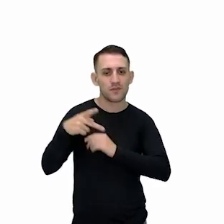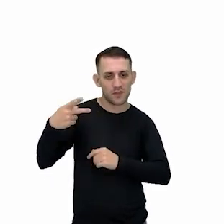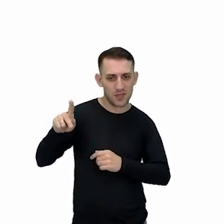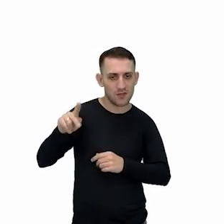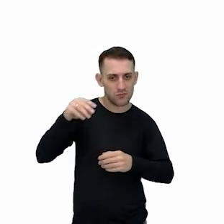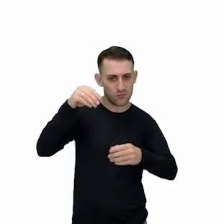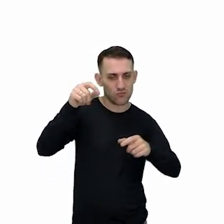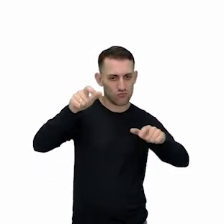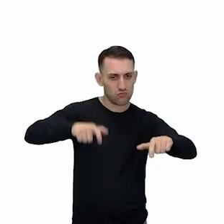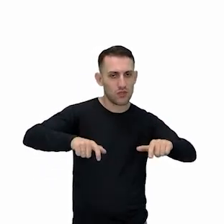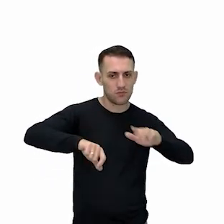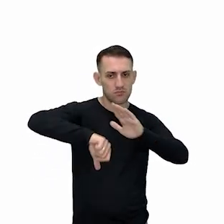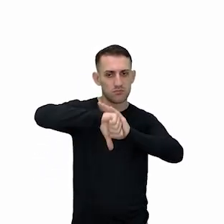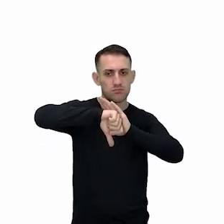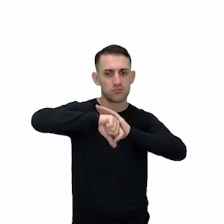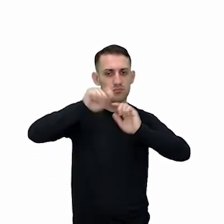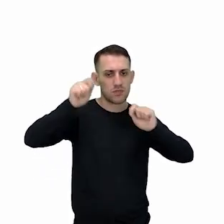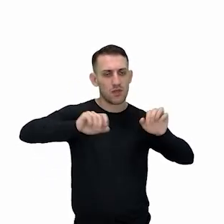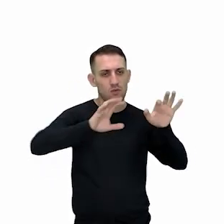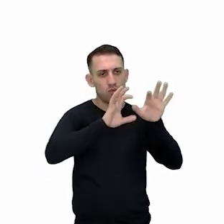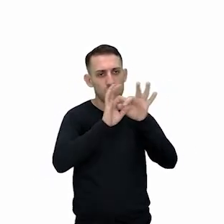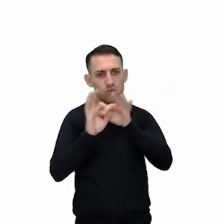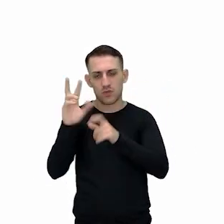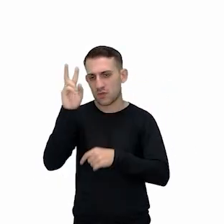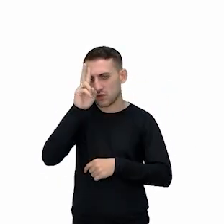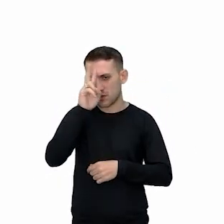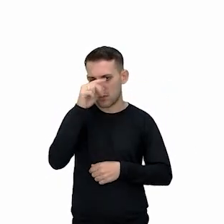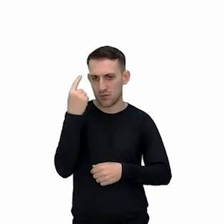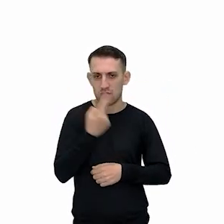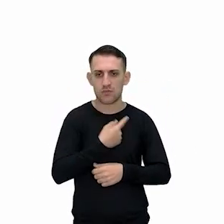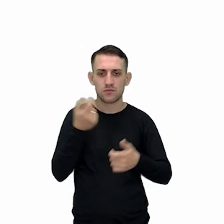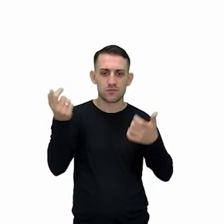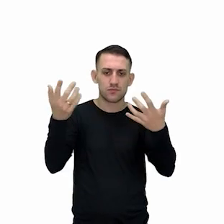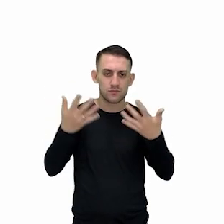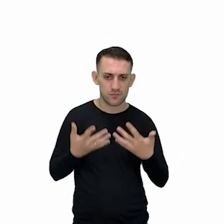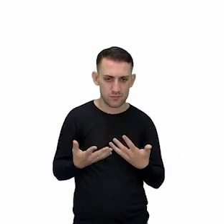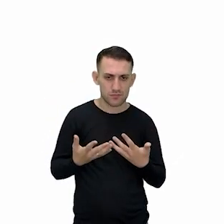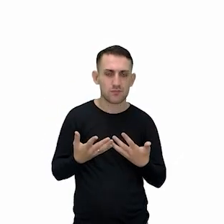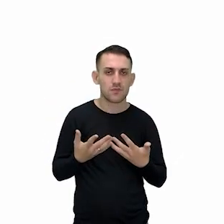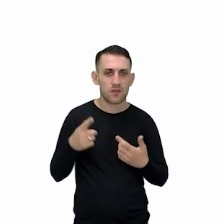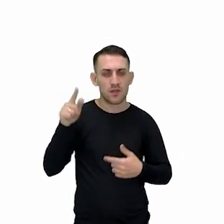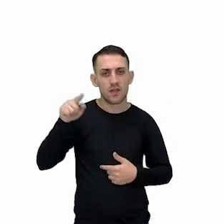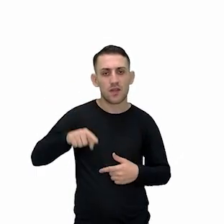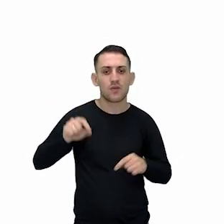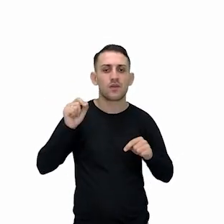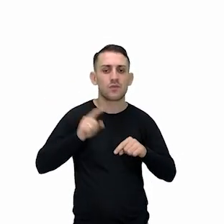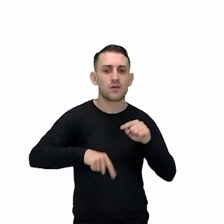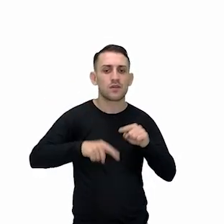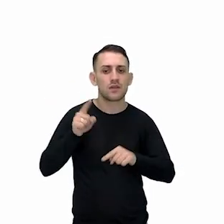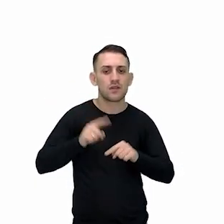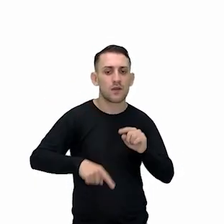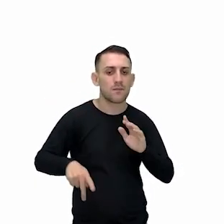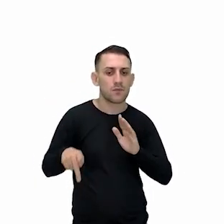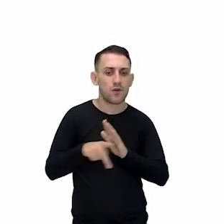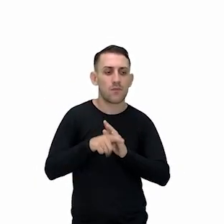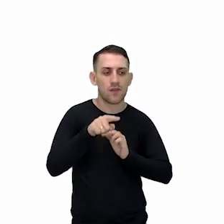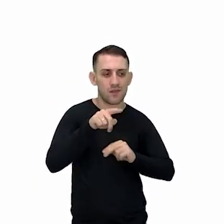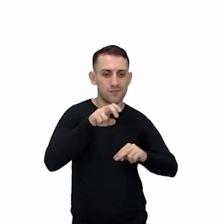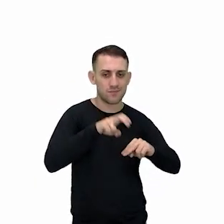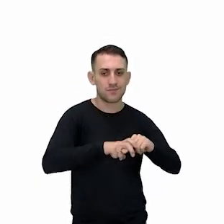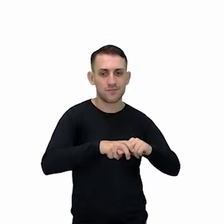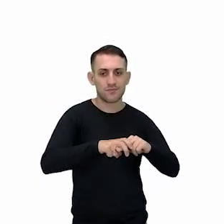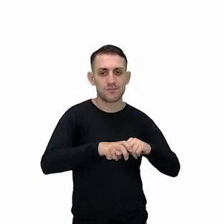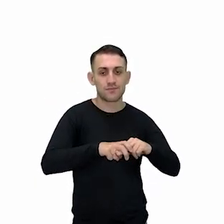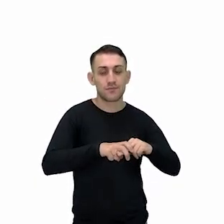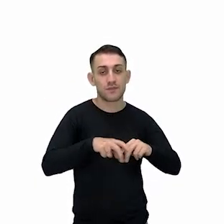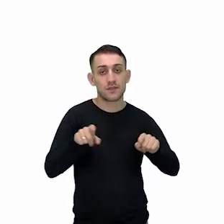do crime, né? Seguindo aí o contexto da história que mencionamos anteriormente. Esse seria o material coletado da cadeira, né? E